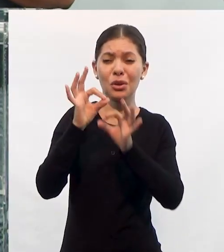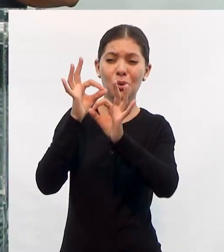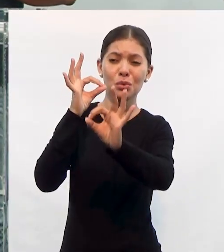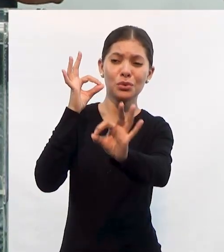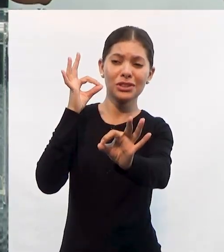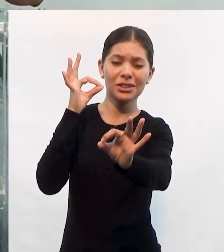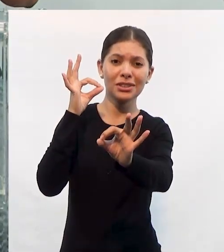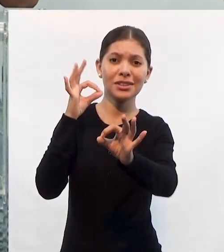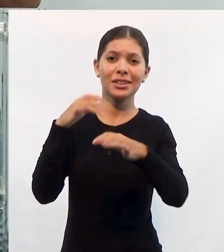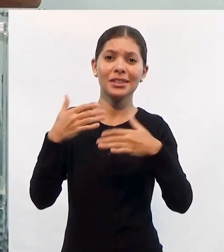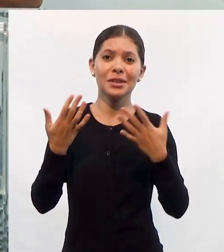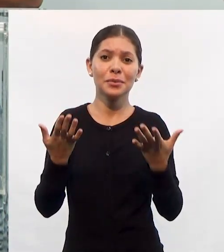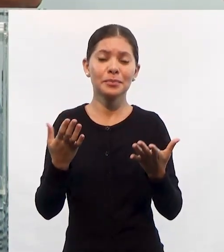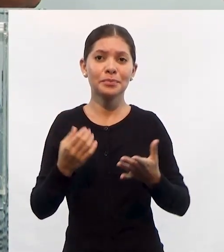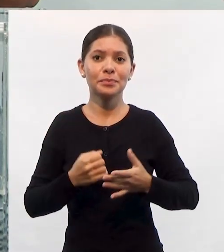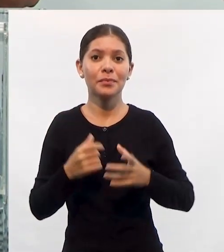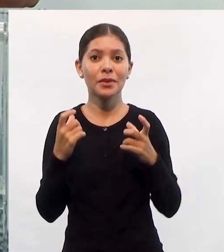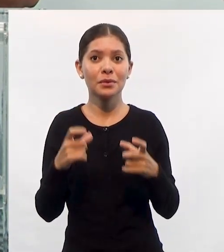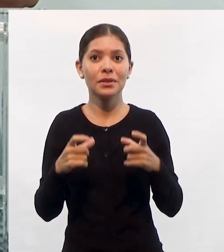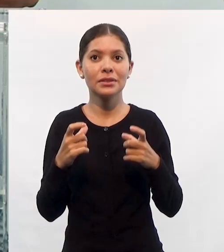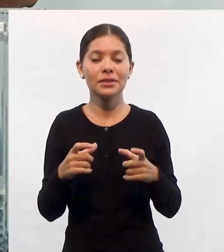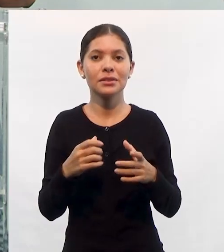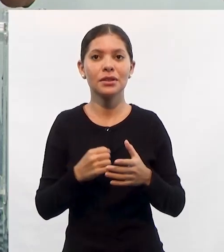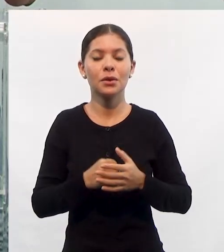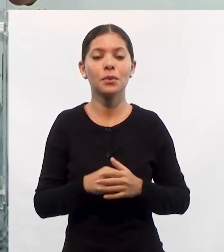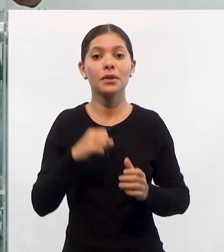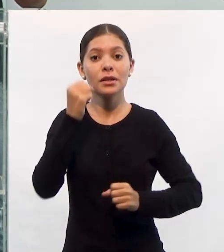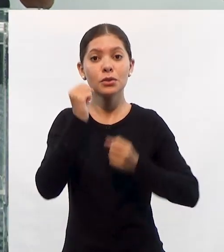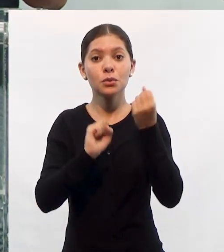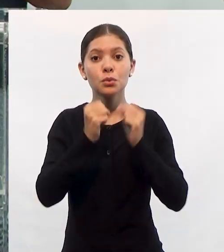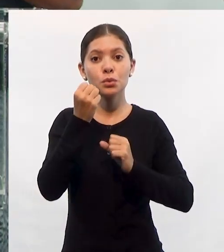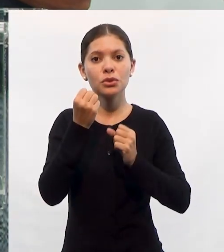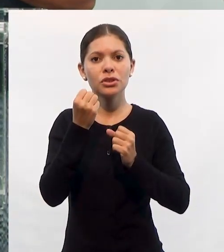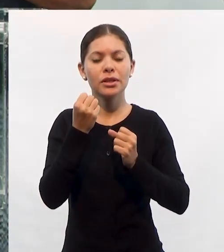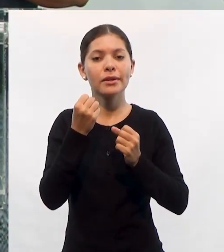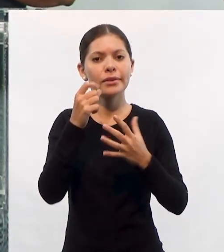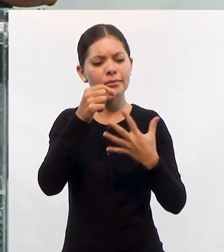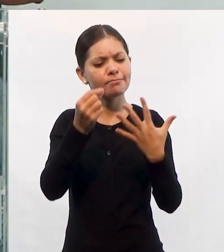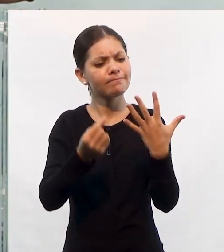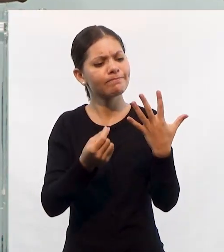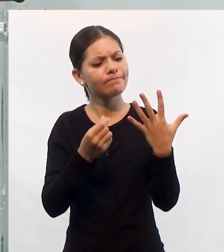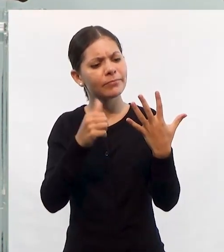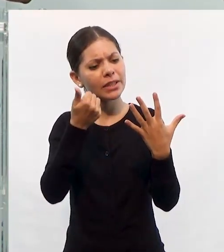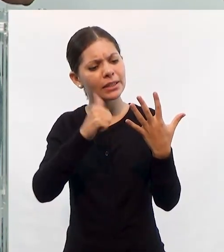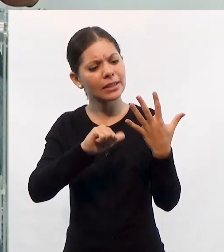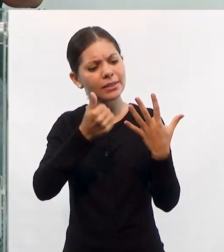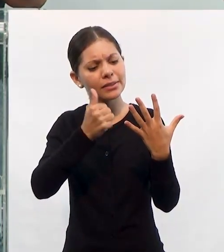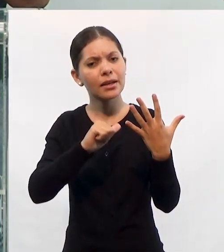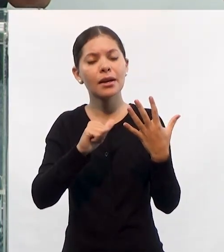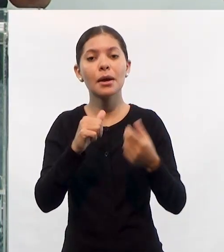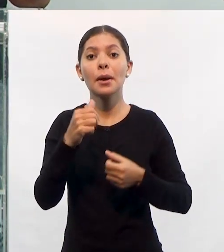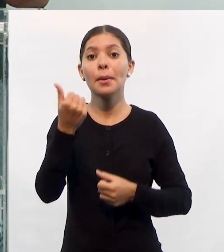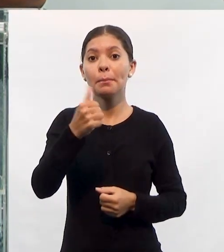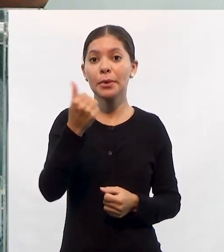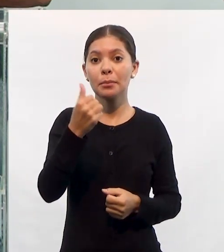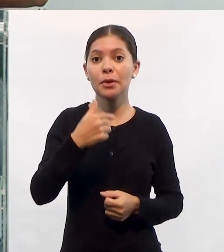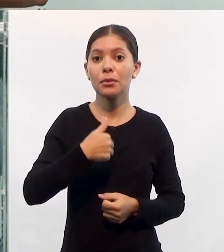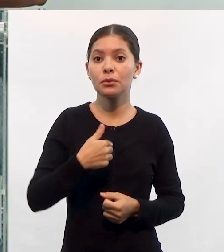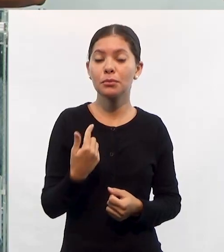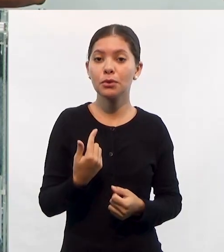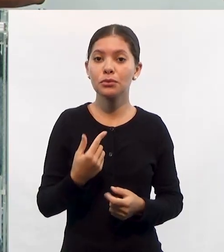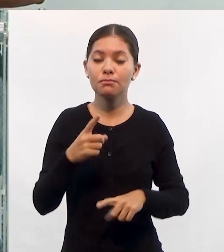transporte. Então, a localização das indústrias tem que considerar alguns fatores. Primeiro, os